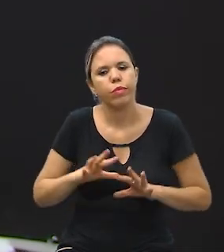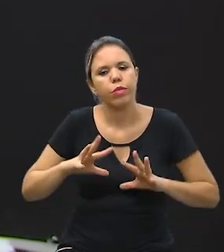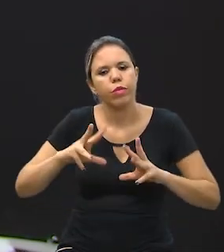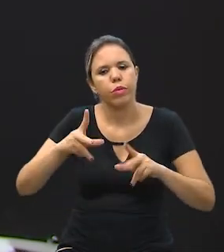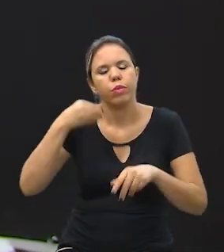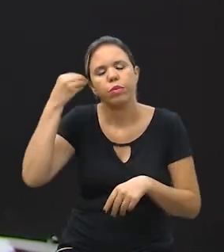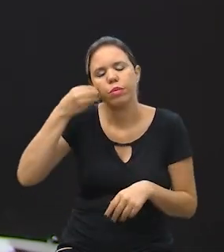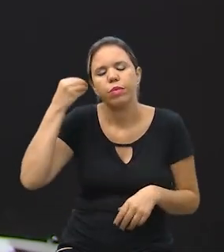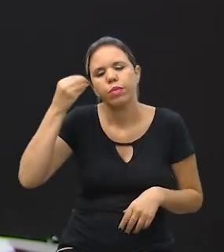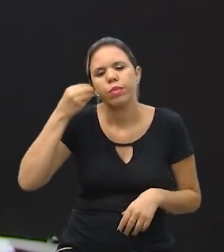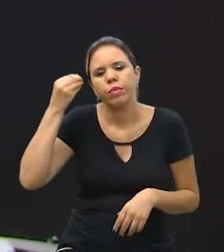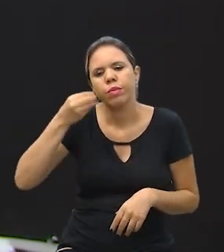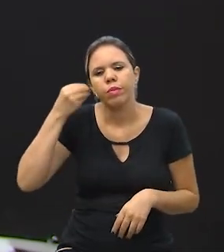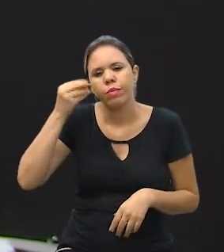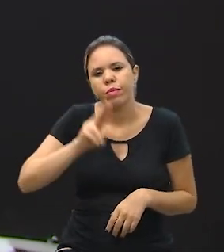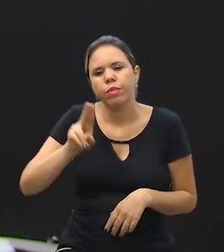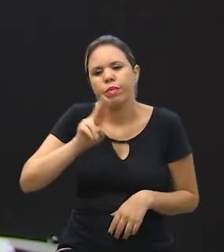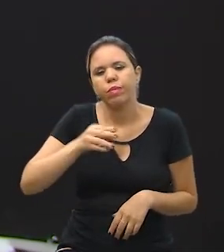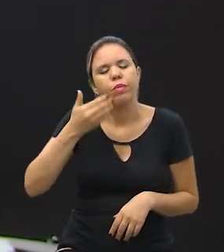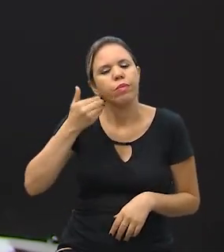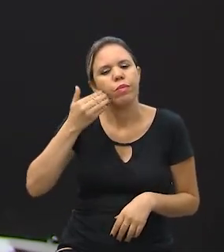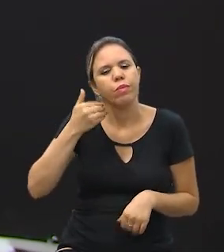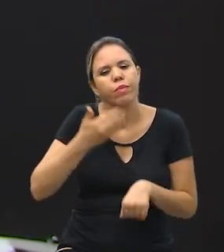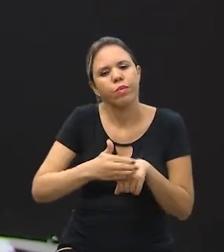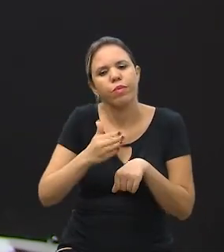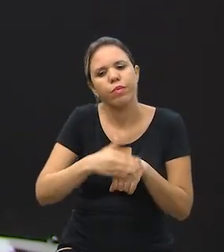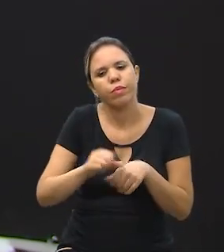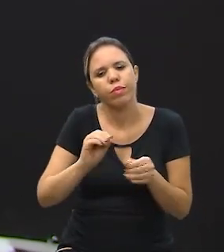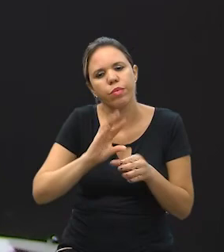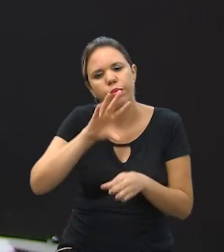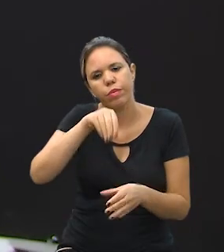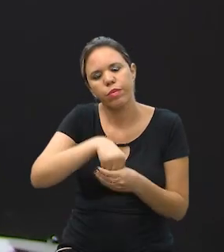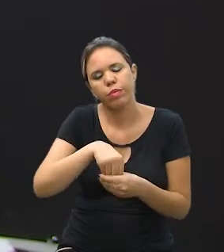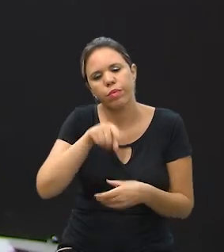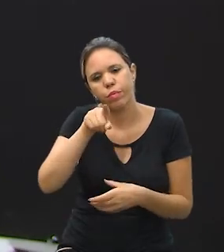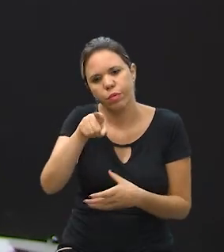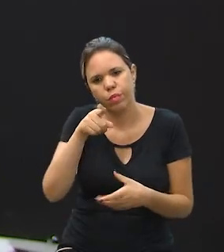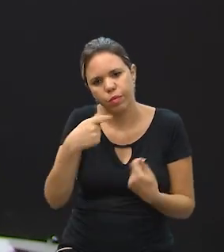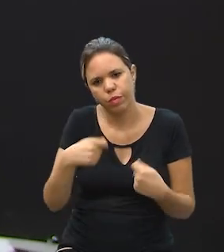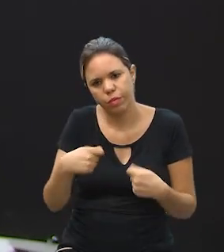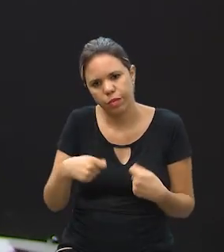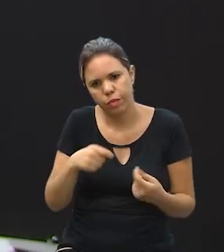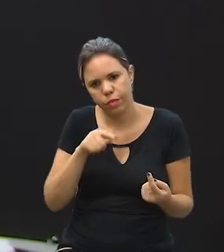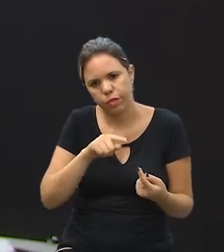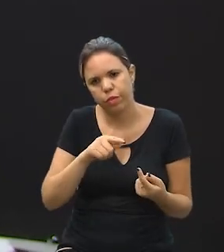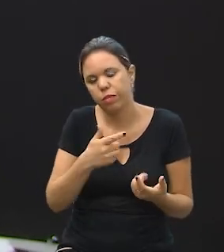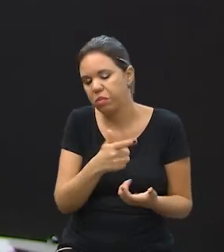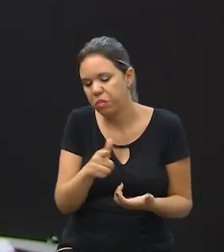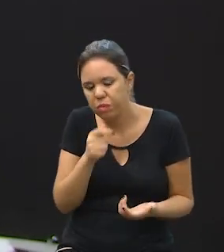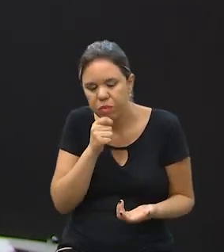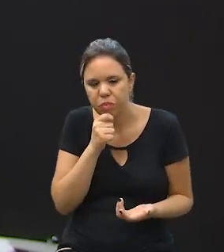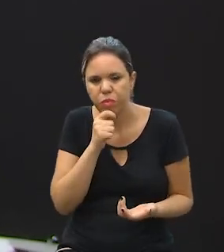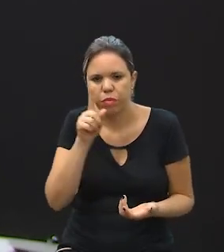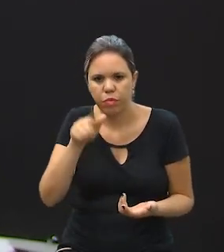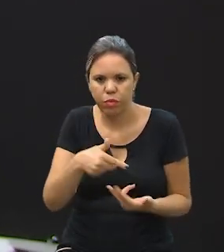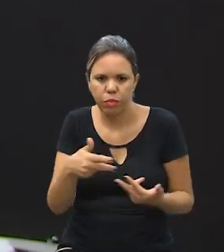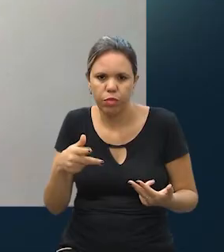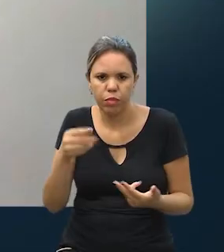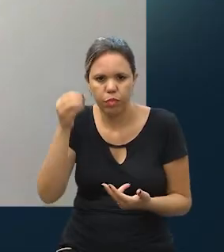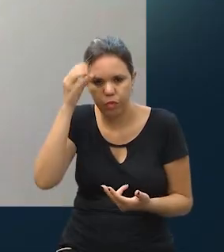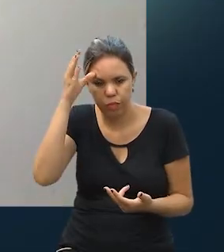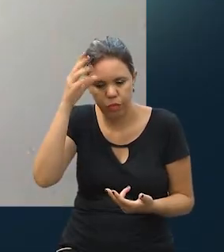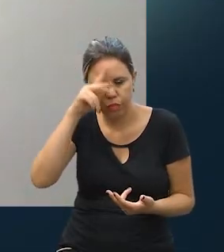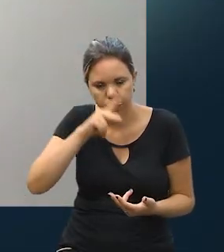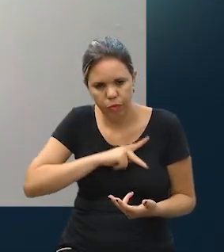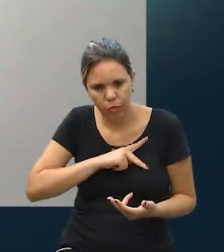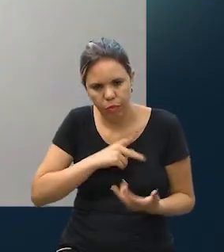sua bagagem, utilize e aprimore para aquilo que você precisa e não tem. E isso é autoconhecimento,